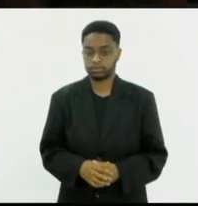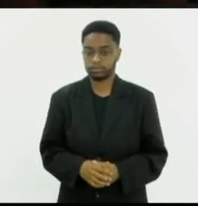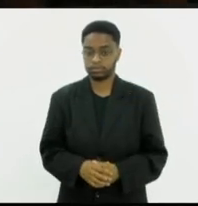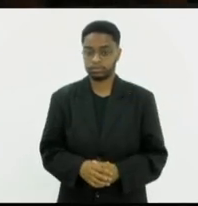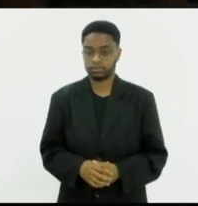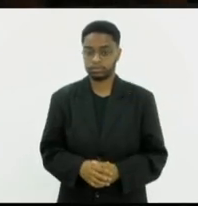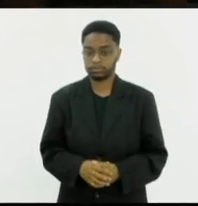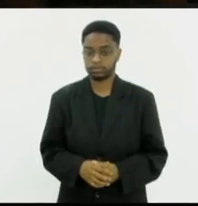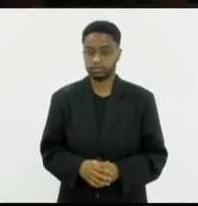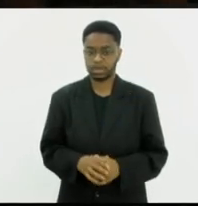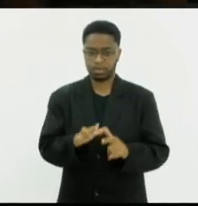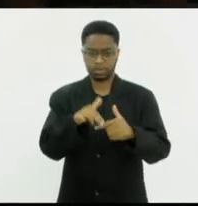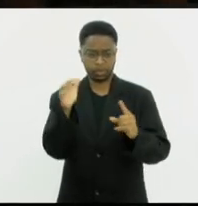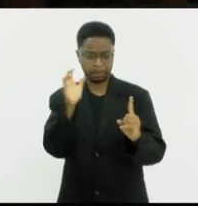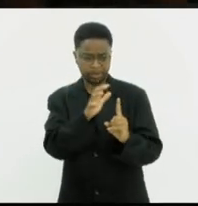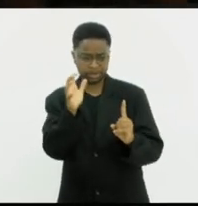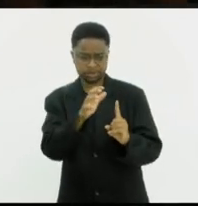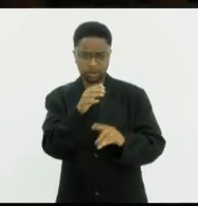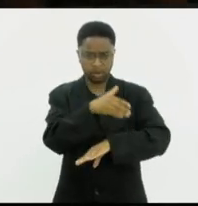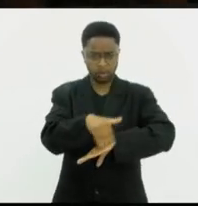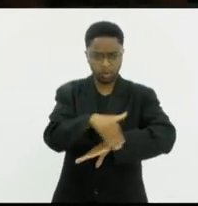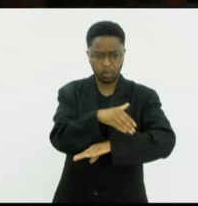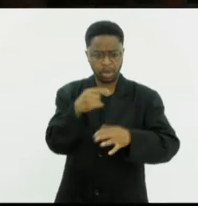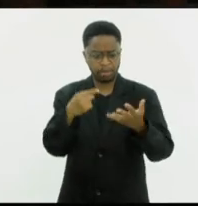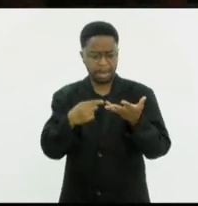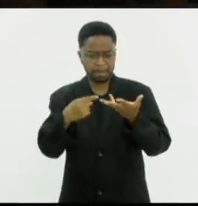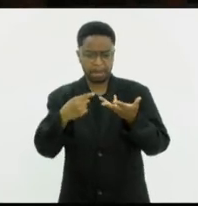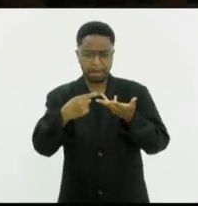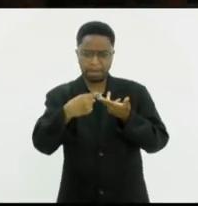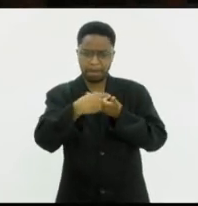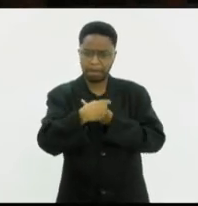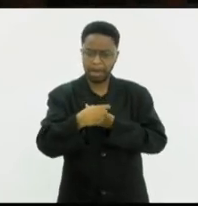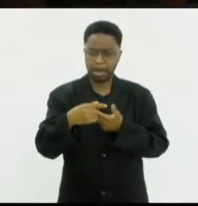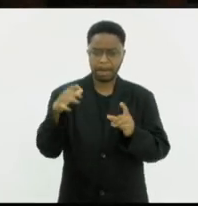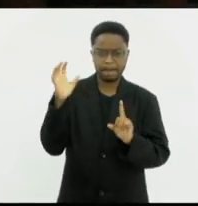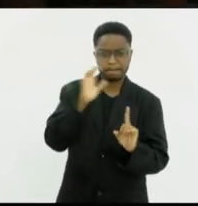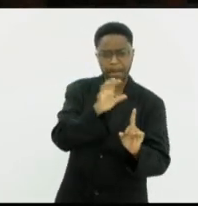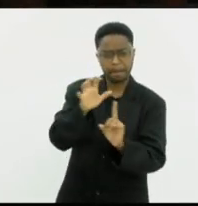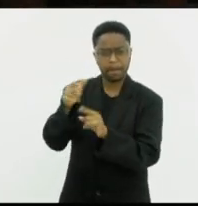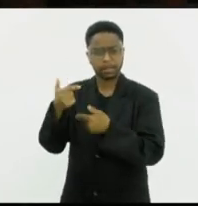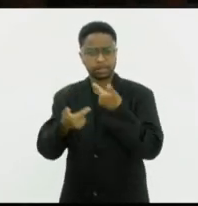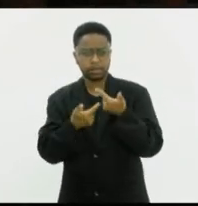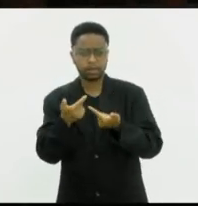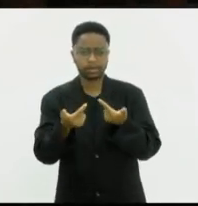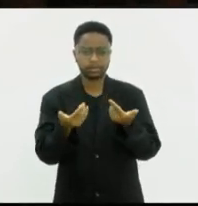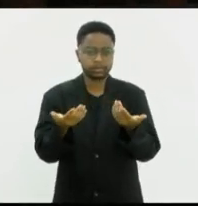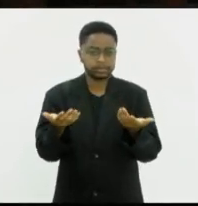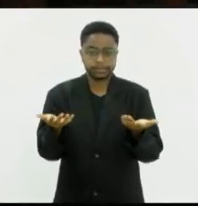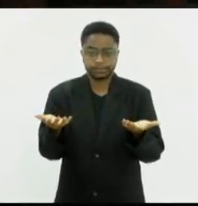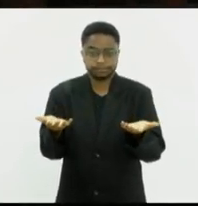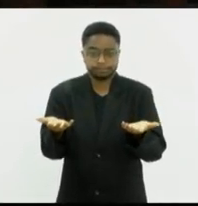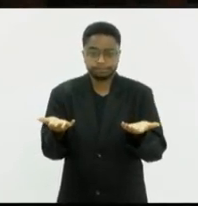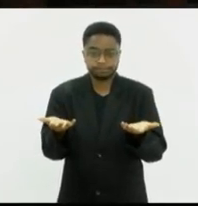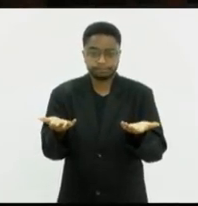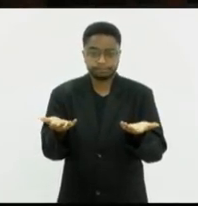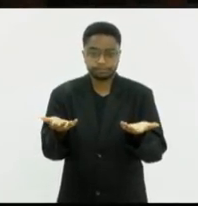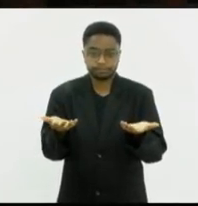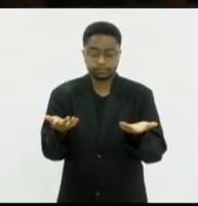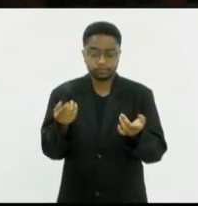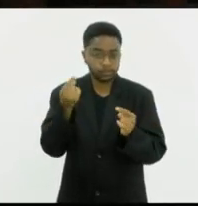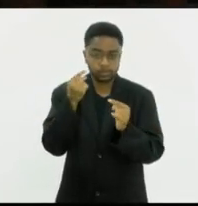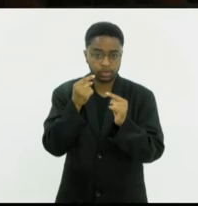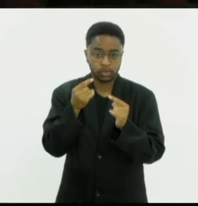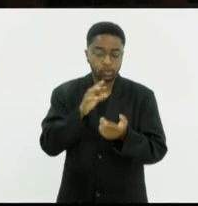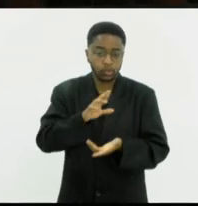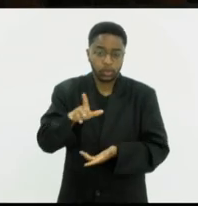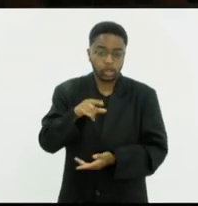Ah, é a pressão das ruas, é a pressão disso, é a pressão do quartel, é a pressão do trabalho. Isso não cabe a